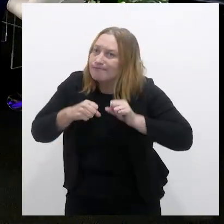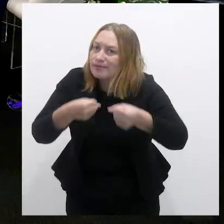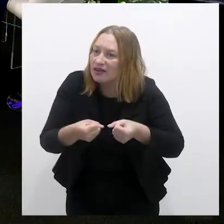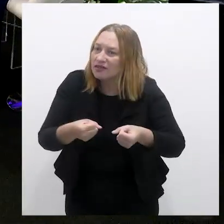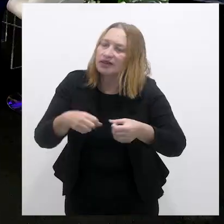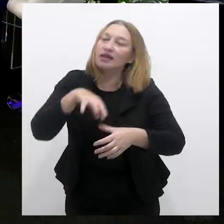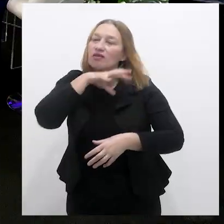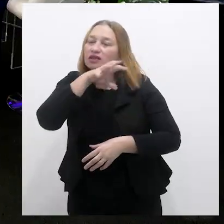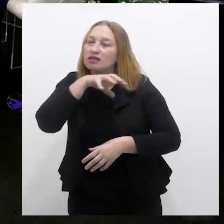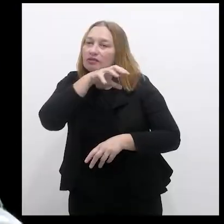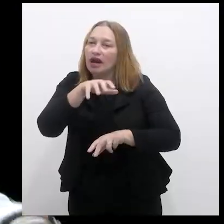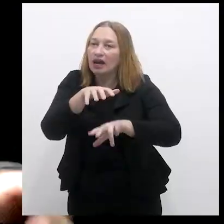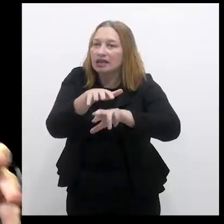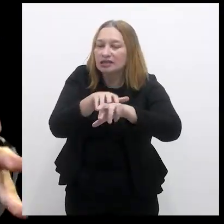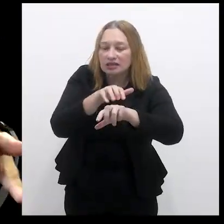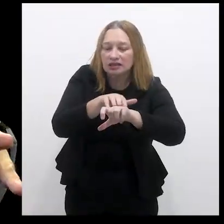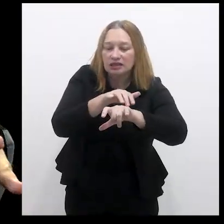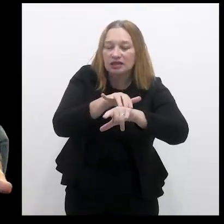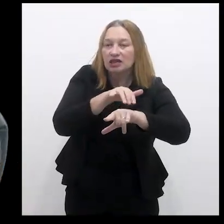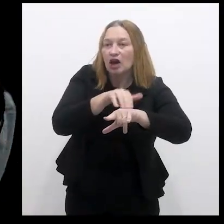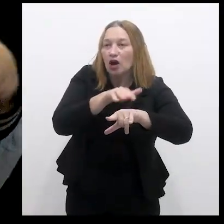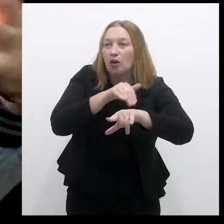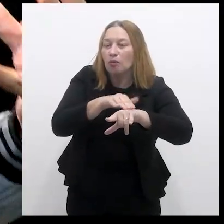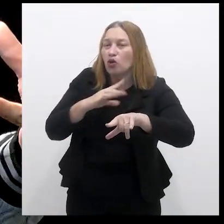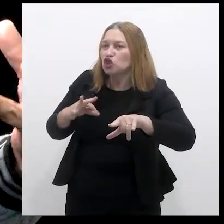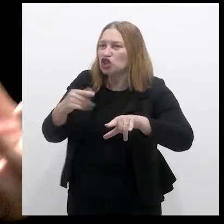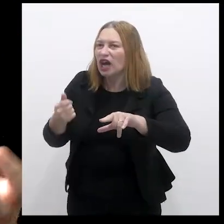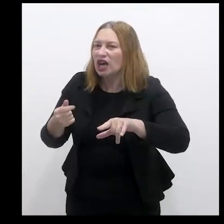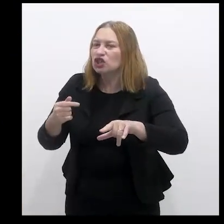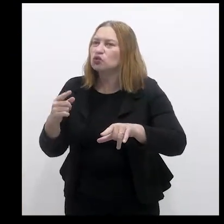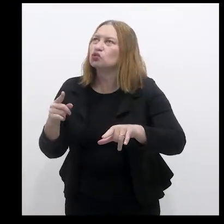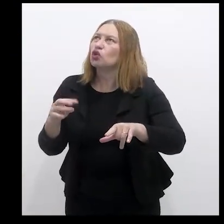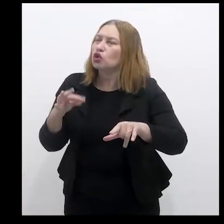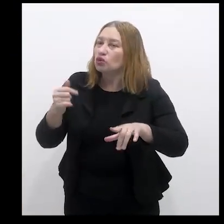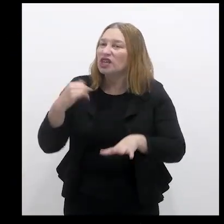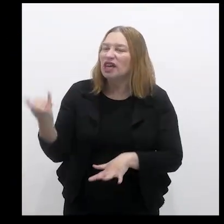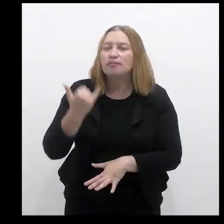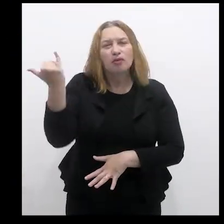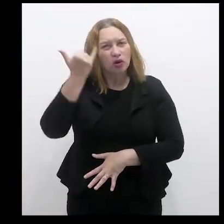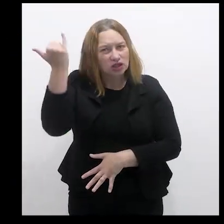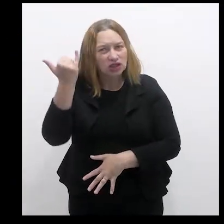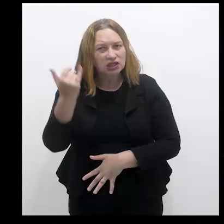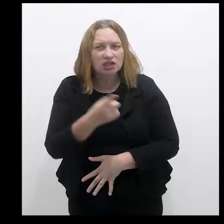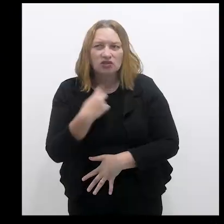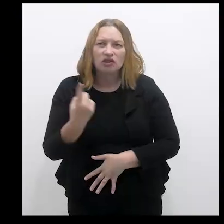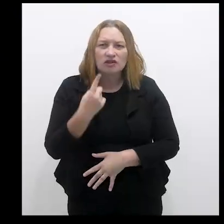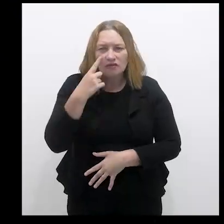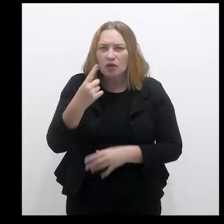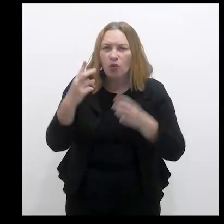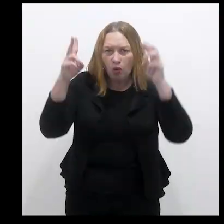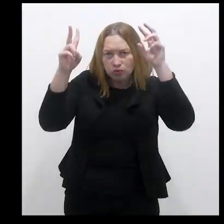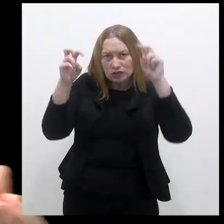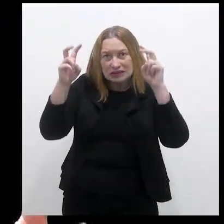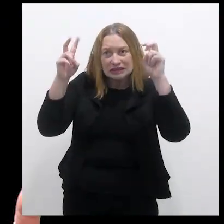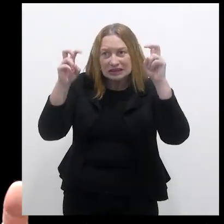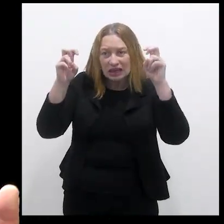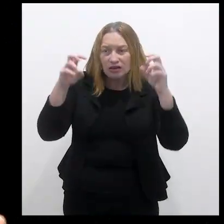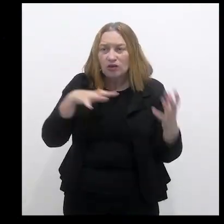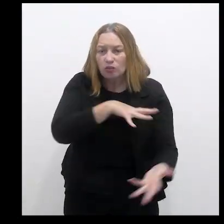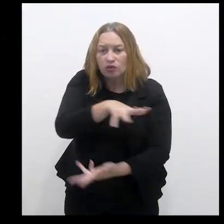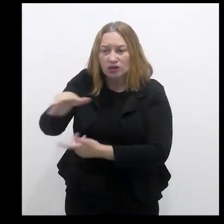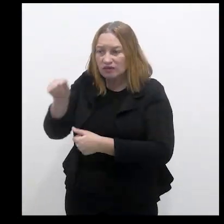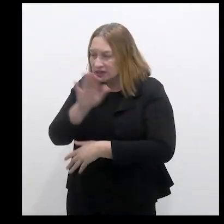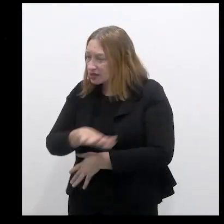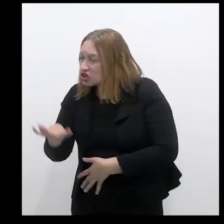dos animais. E a gente consegue transportar isso tudo que a gente considera importante como tema,